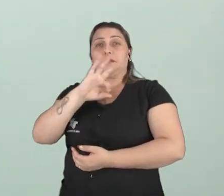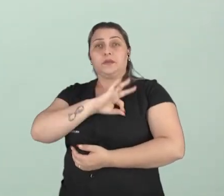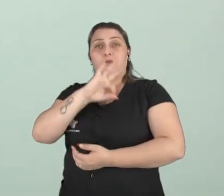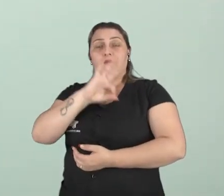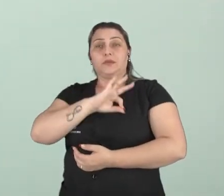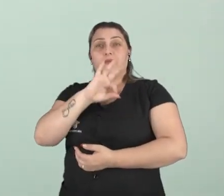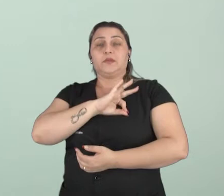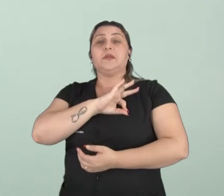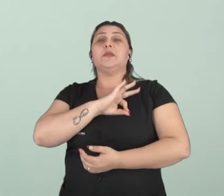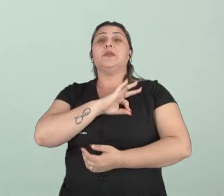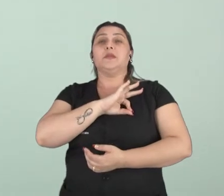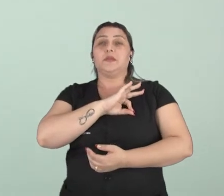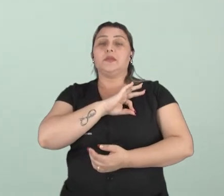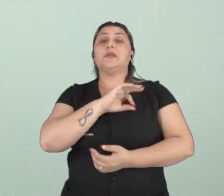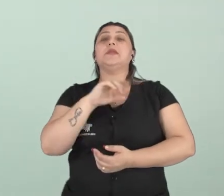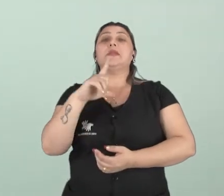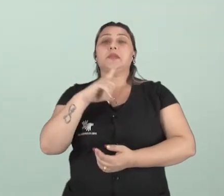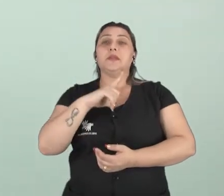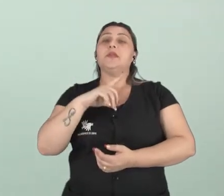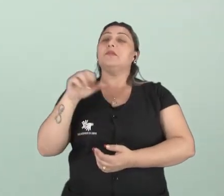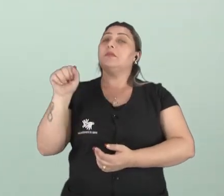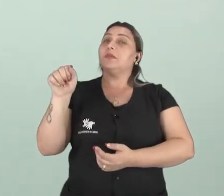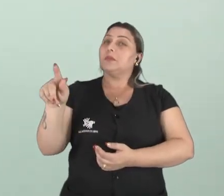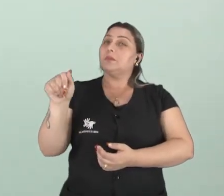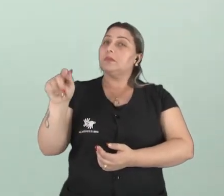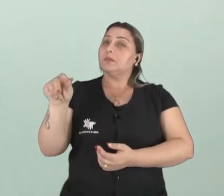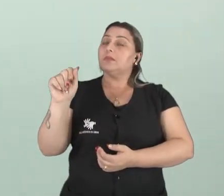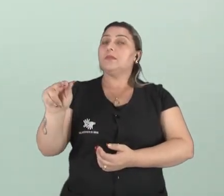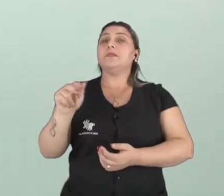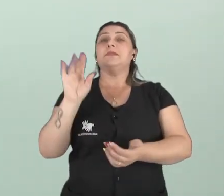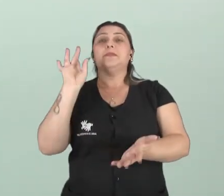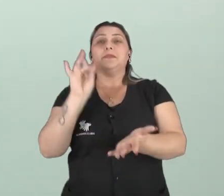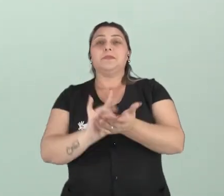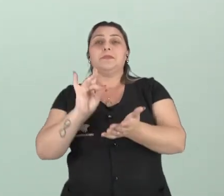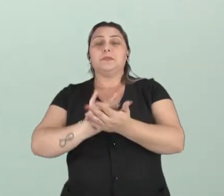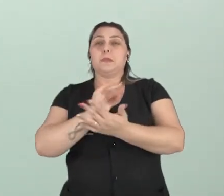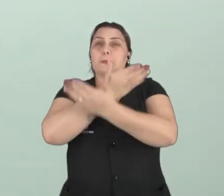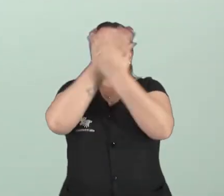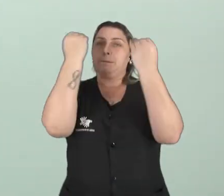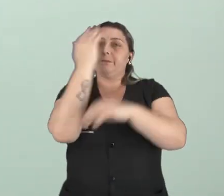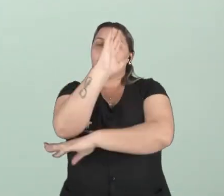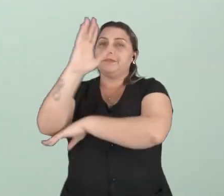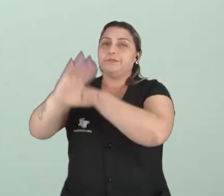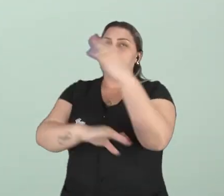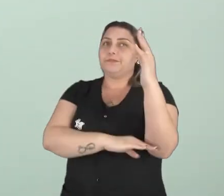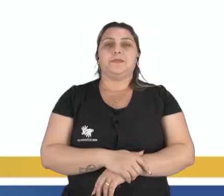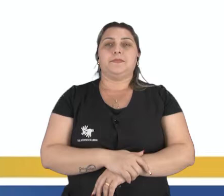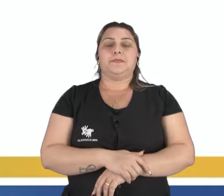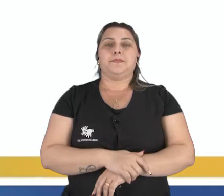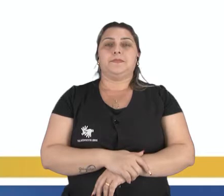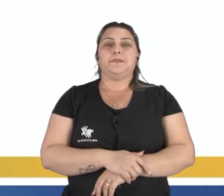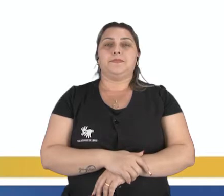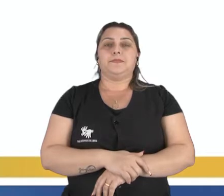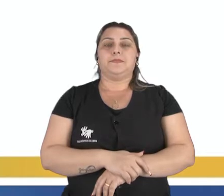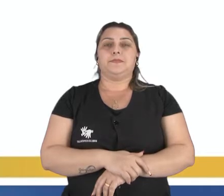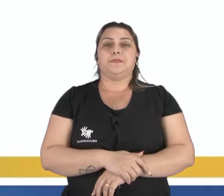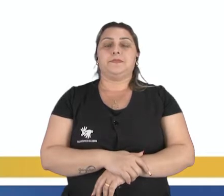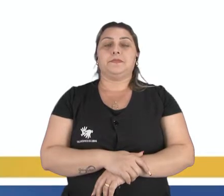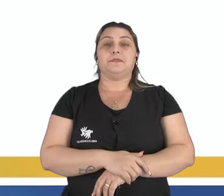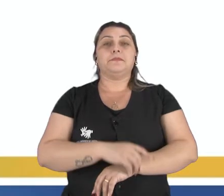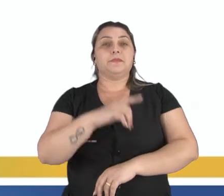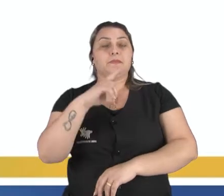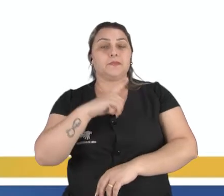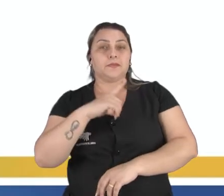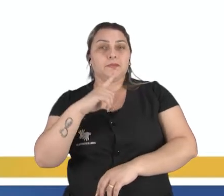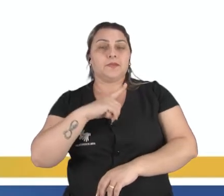soldados que receberam grandes indenizações, né? E esses soldados, de fato, foram esquecidos aí na floresta, tá, pessoal? Pessoal, e aí a gente